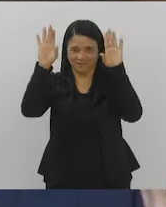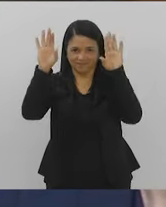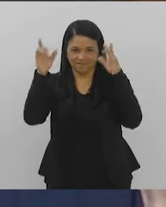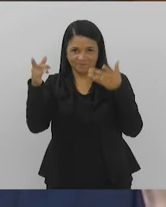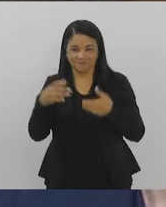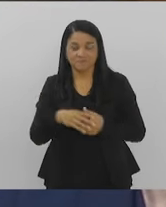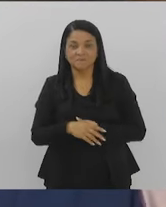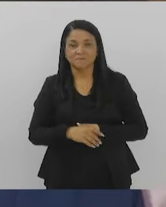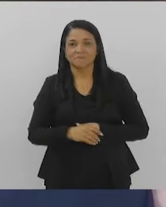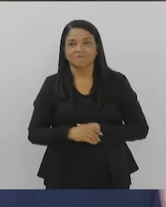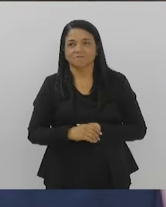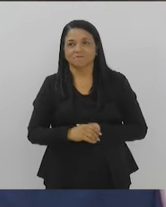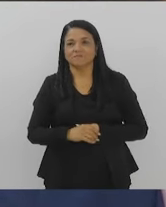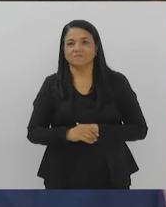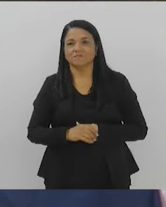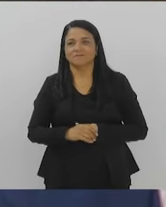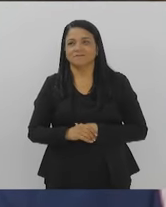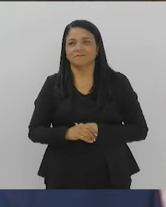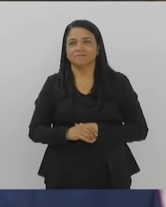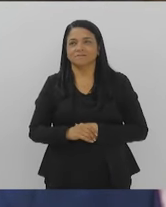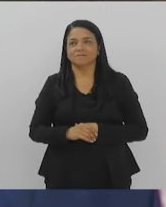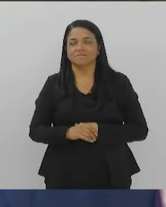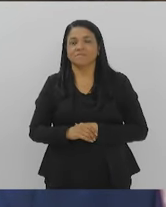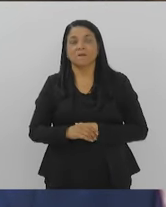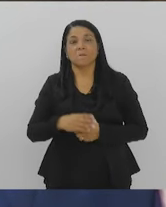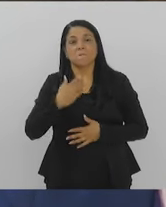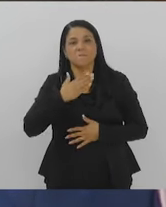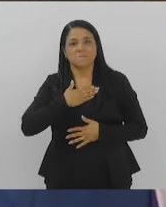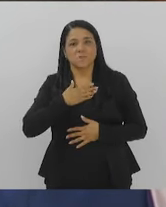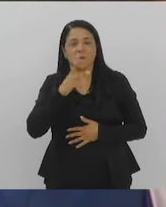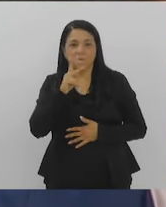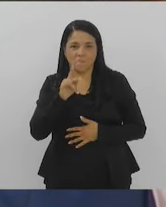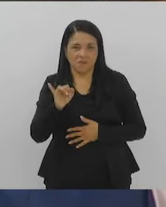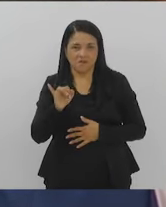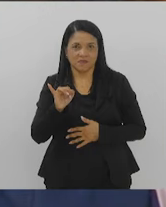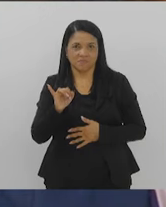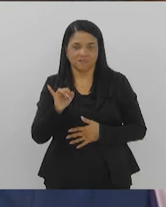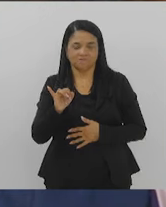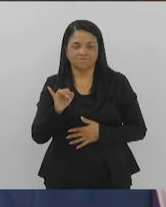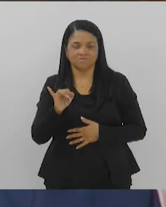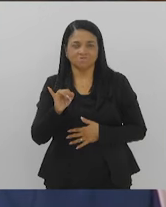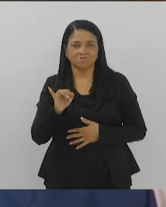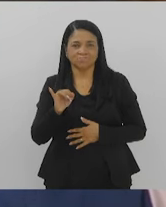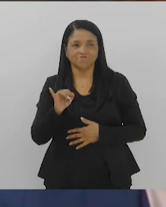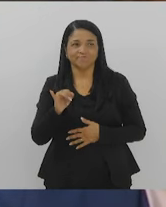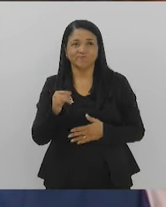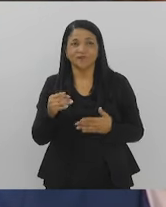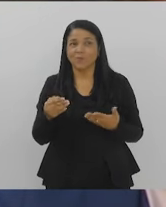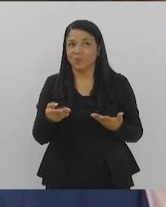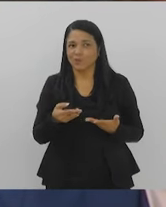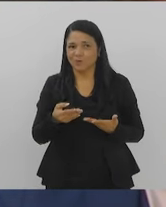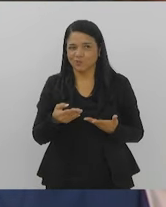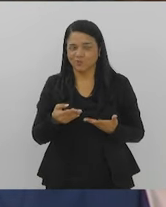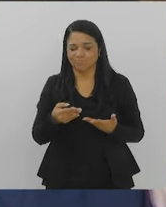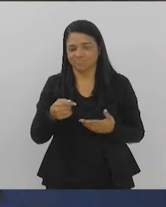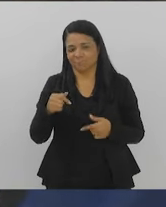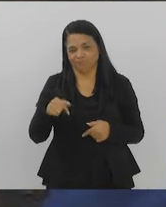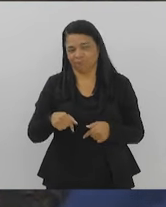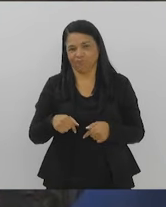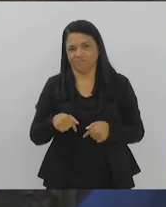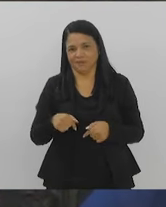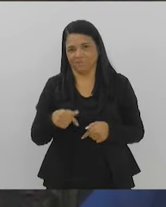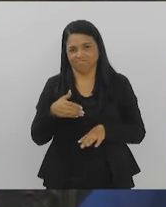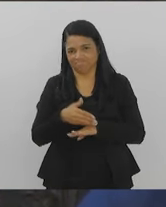Portanto, meu pai não está aqui, e que bom,